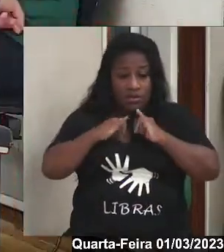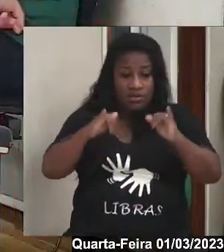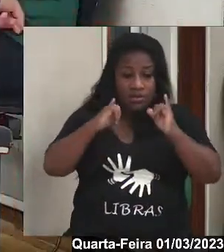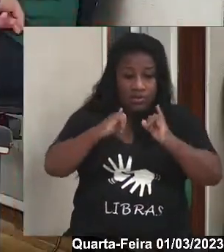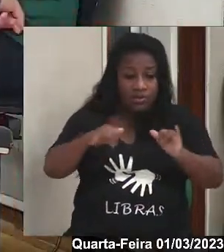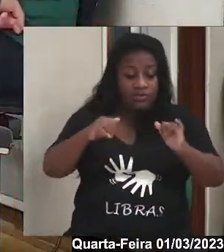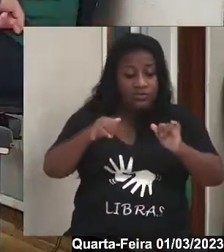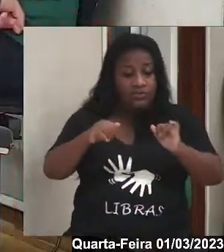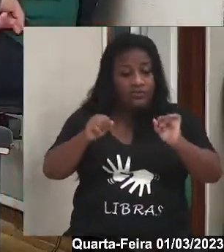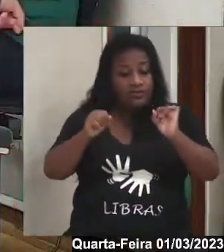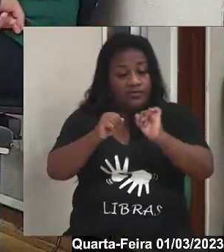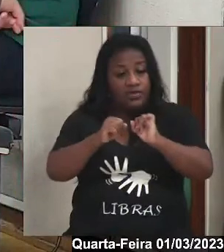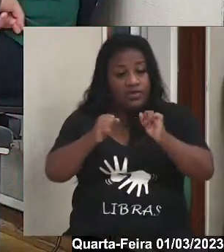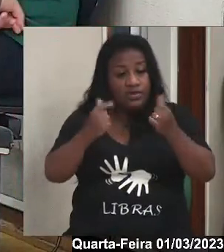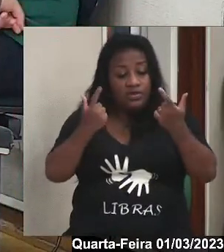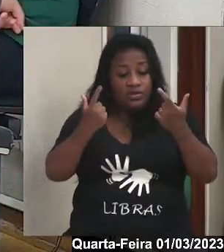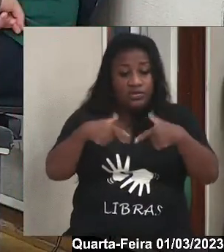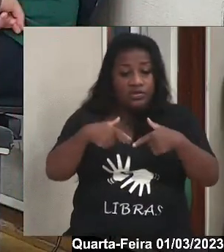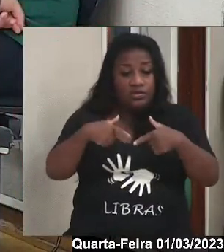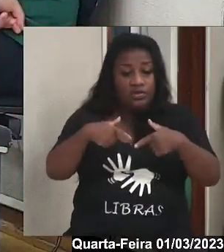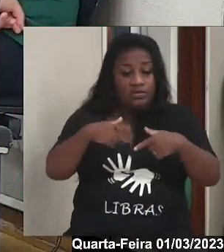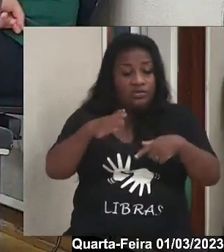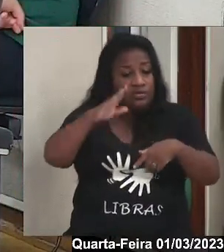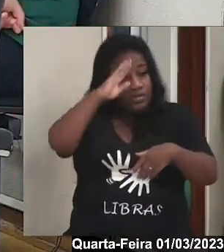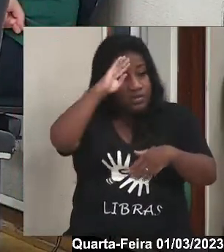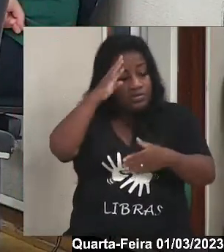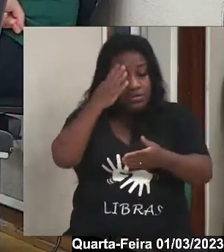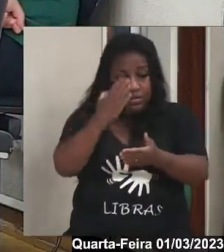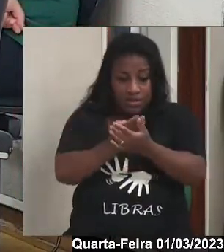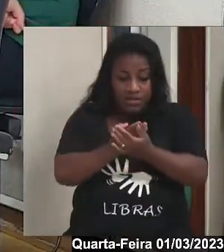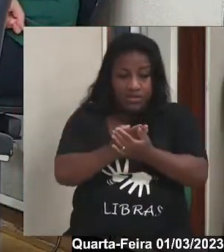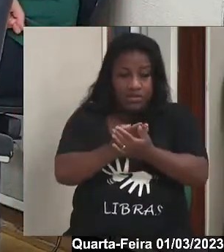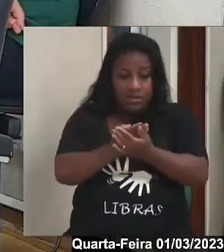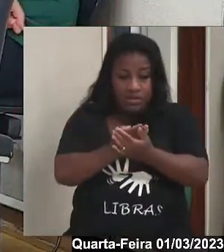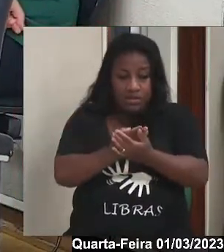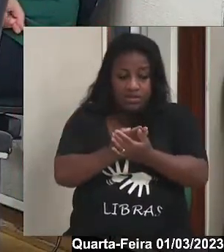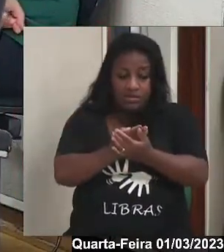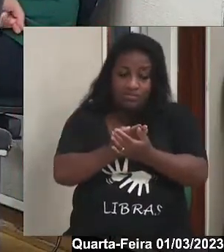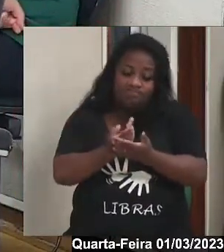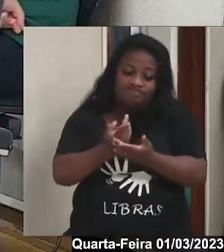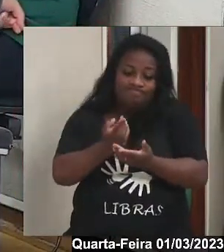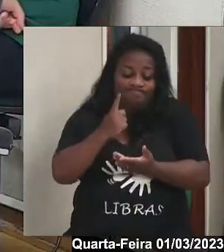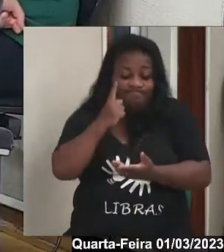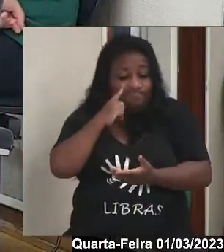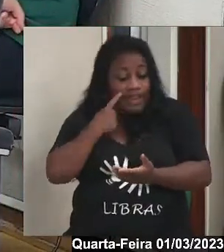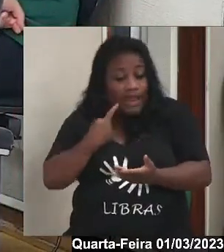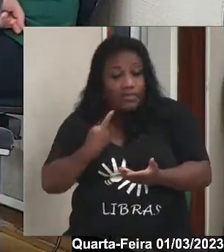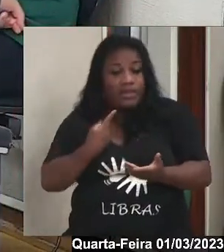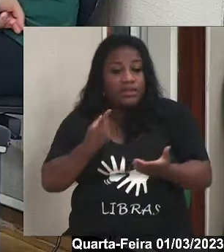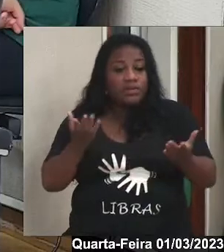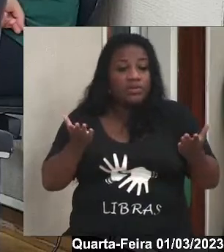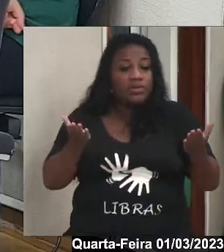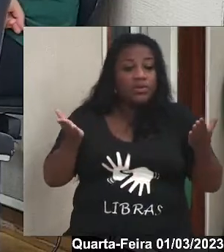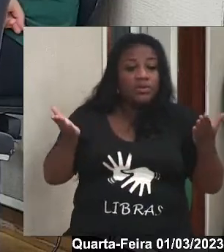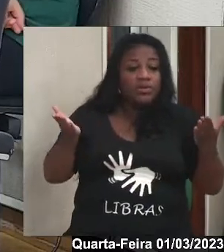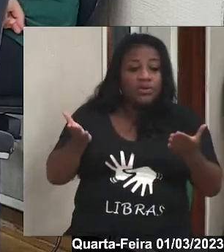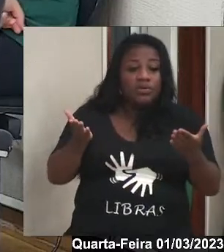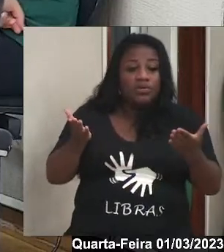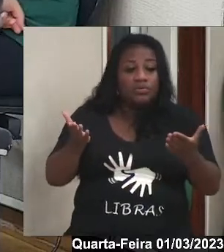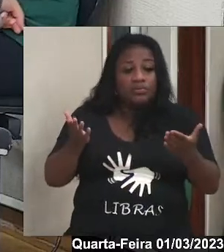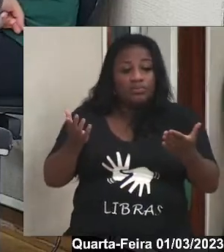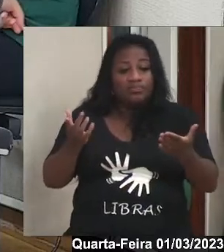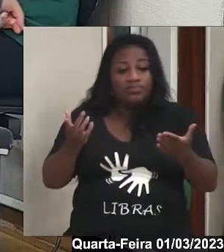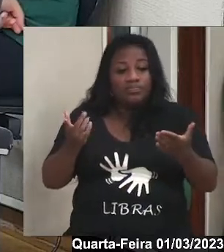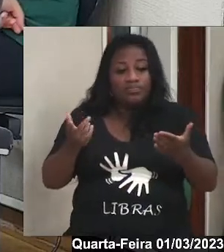boas por aí, está valorizando a segurança pública. Se vocês acreditarem nisso, eu lamento muito, porque o que ele está fazendo aqui é